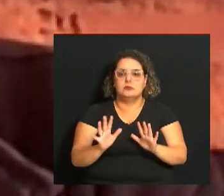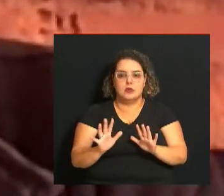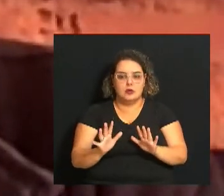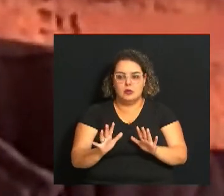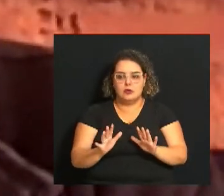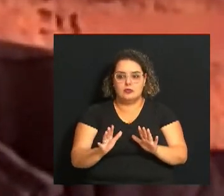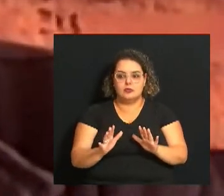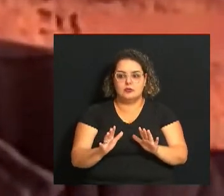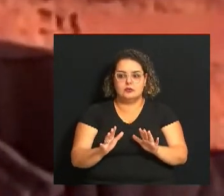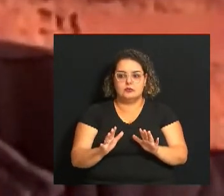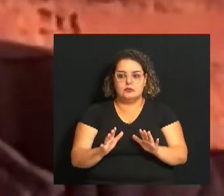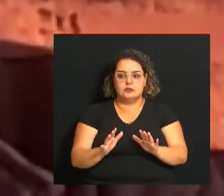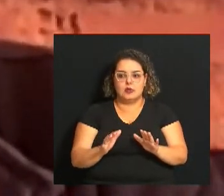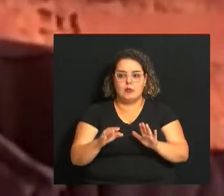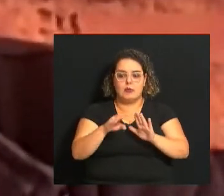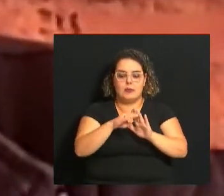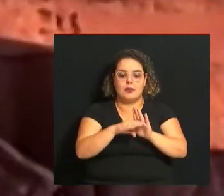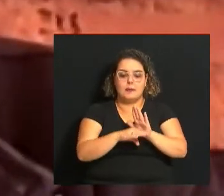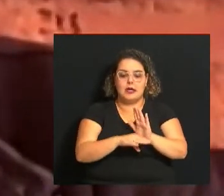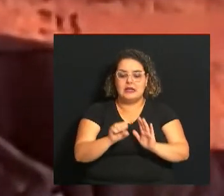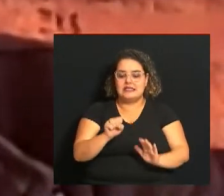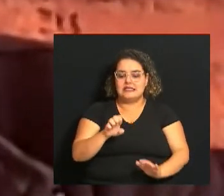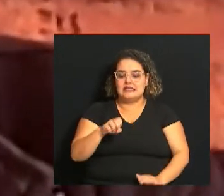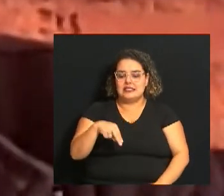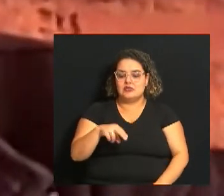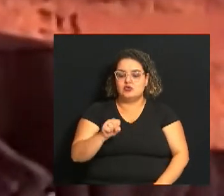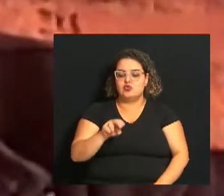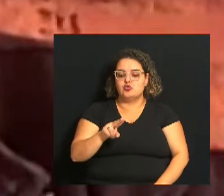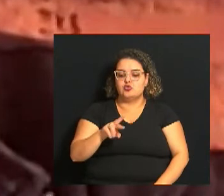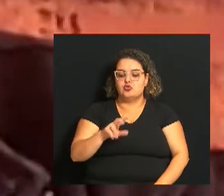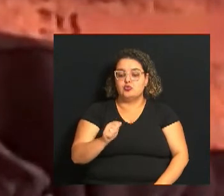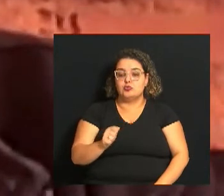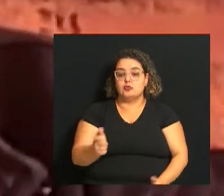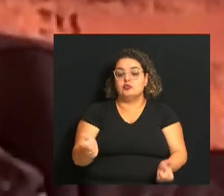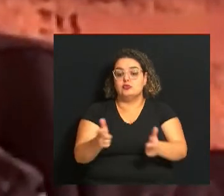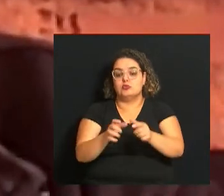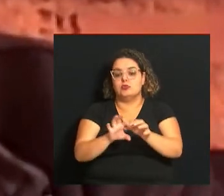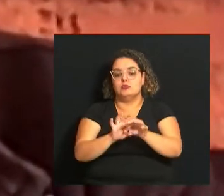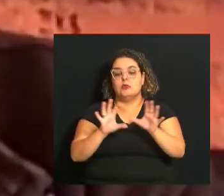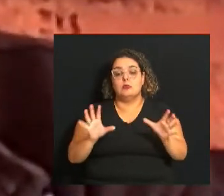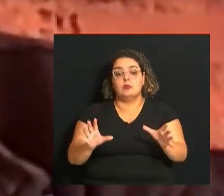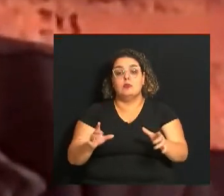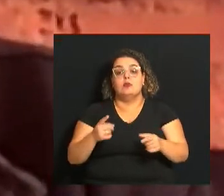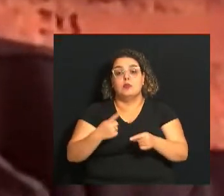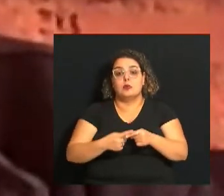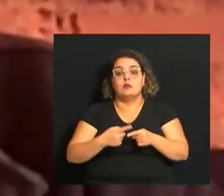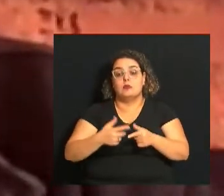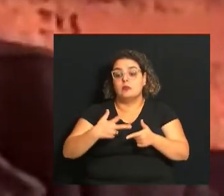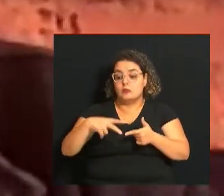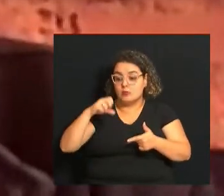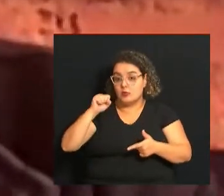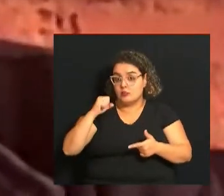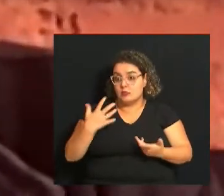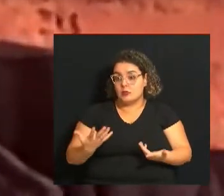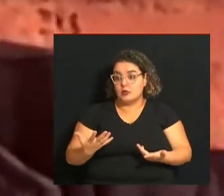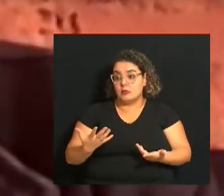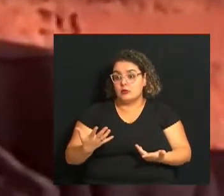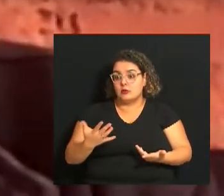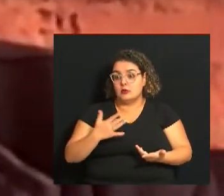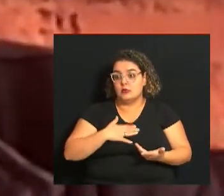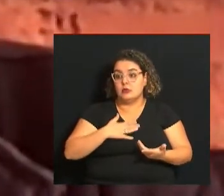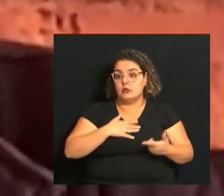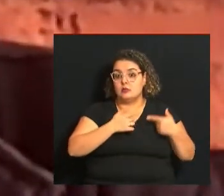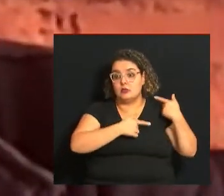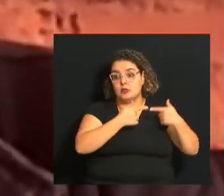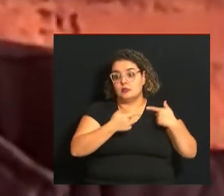estabelecer censura ou diminuir a liberdade, que foi um ganho importante da nossa, pelo menos da minha geração, não sei que idade você